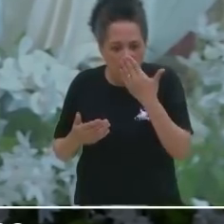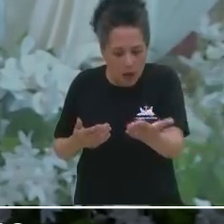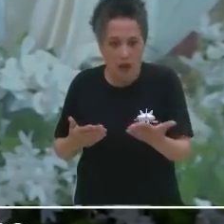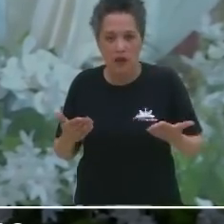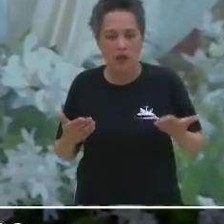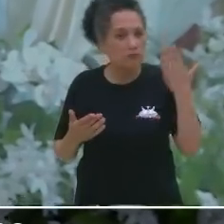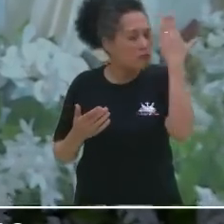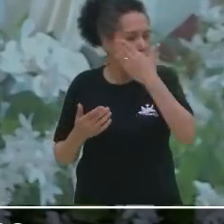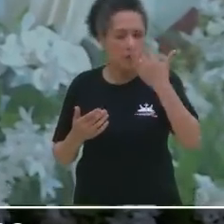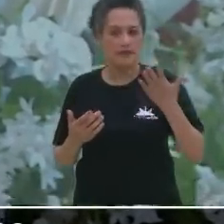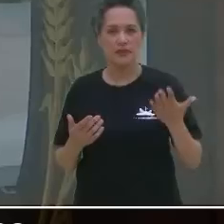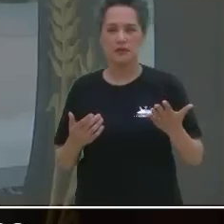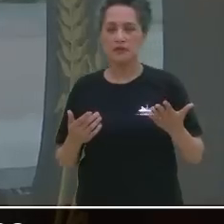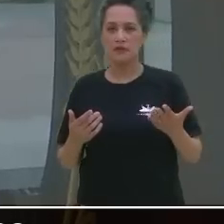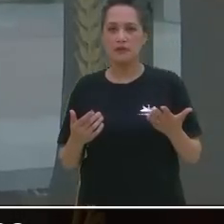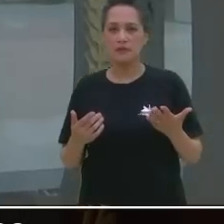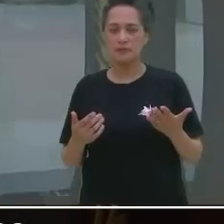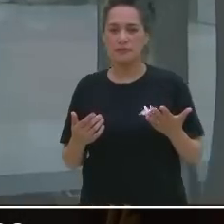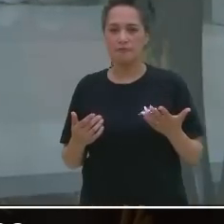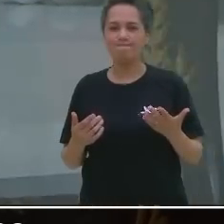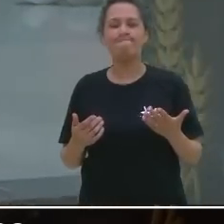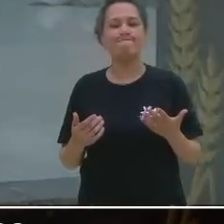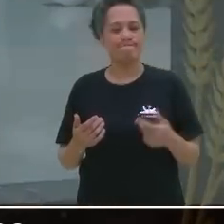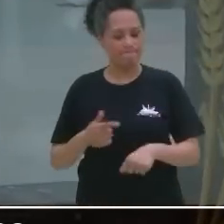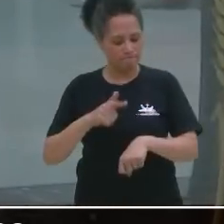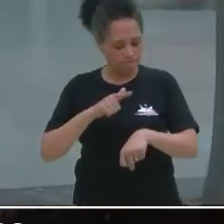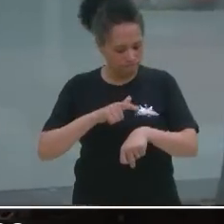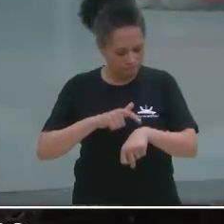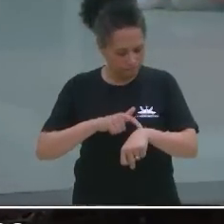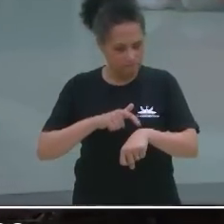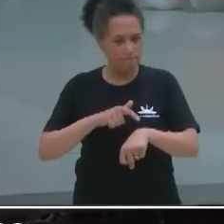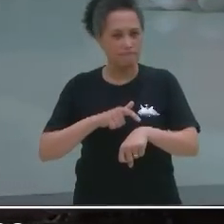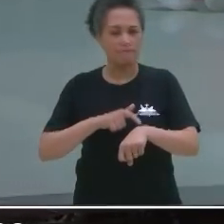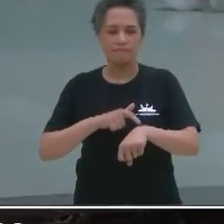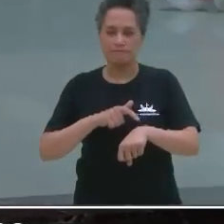É hora de despertar.